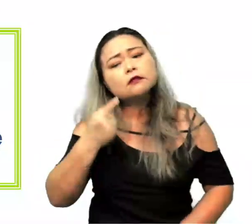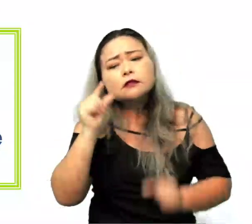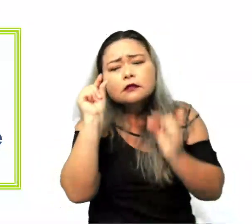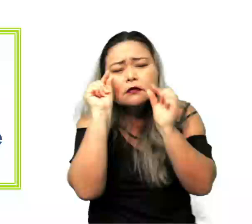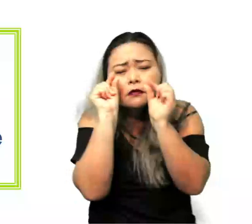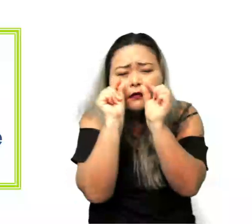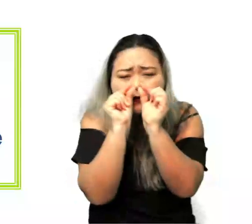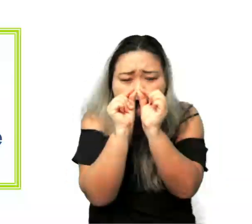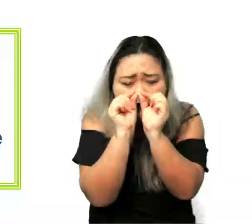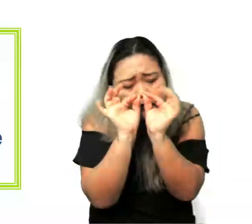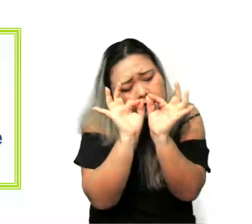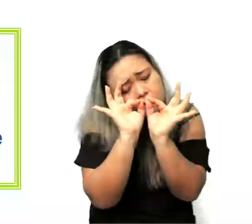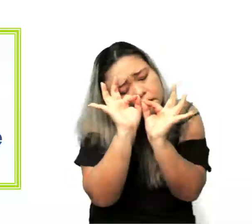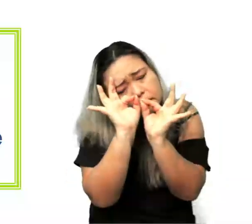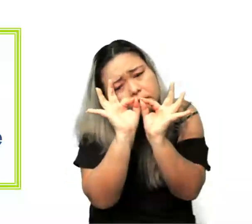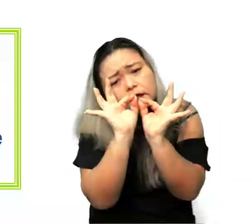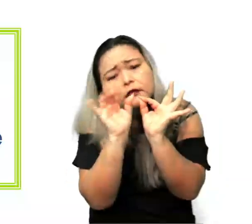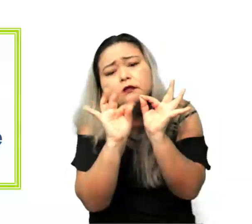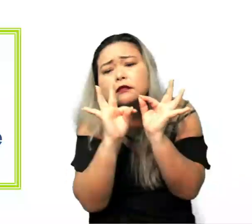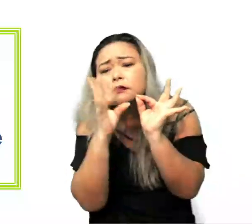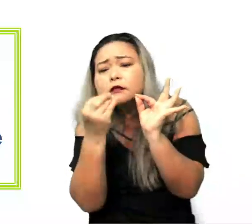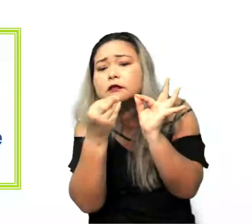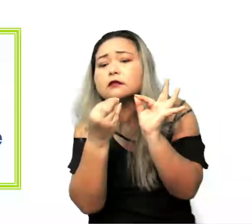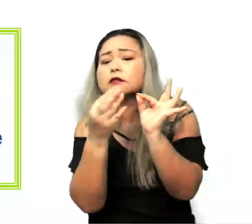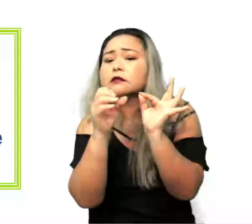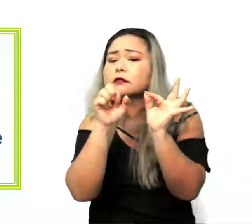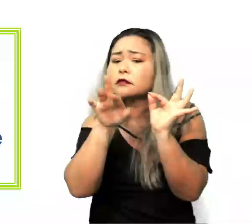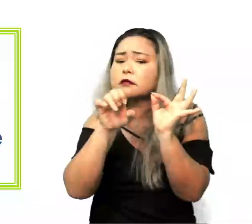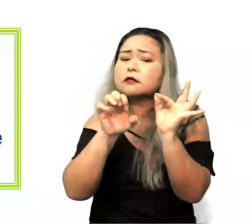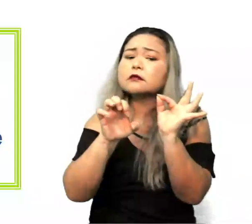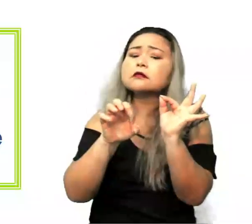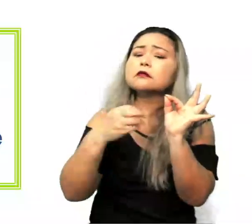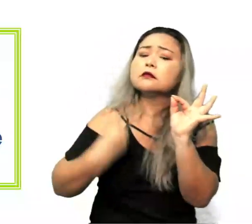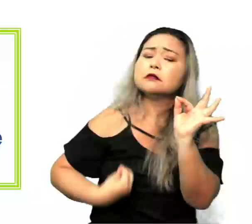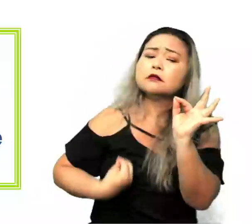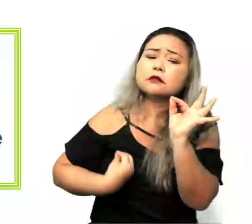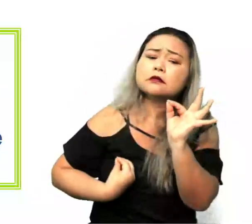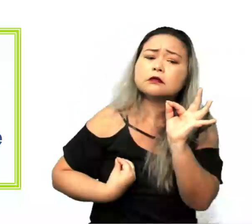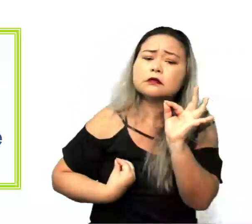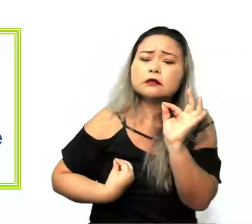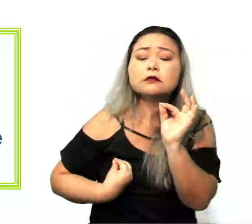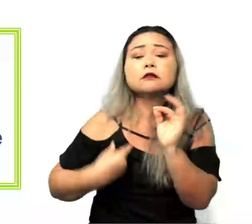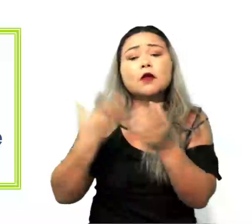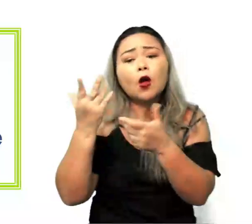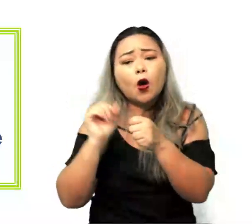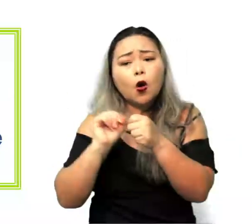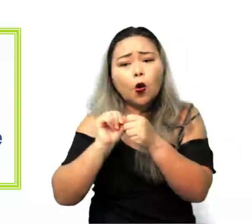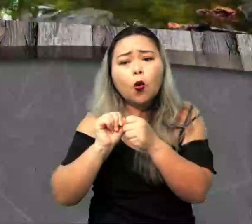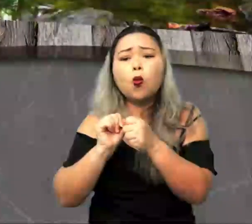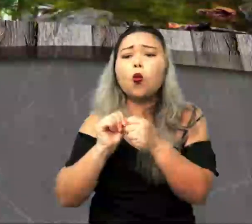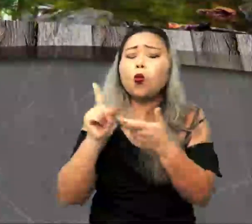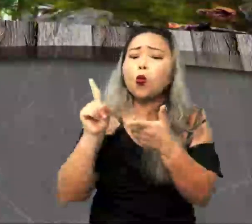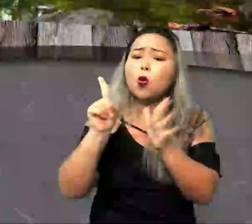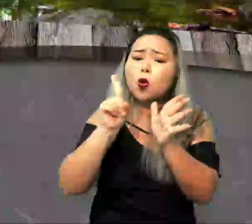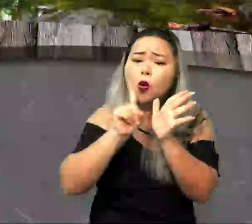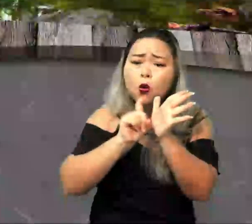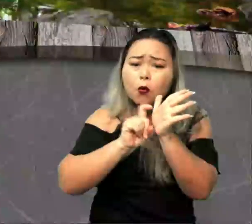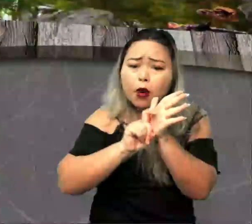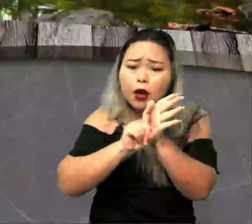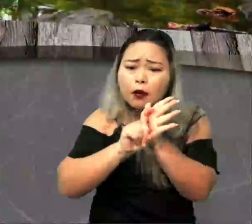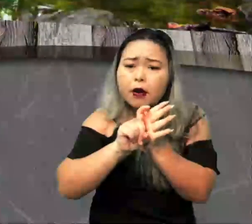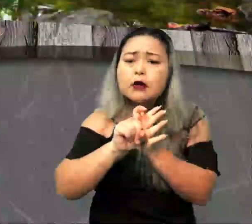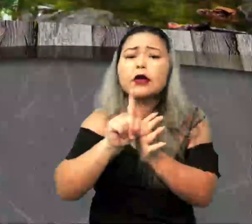unidade morfofisiológica de todo ser vivo. Professora, uma bactéria, olha aqui para mim,